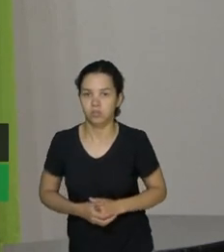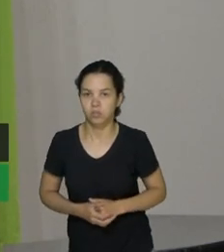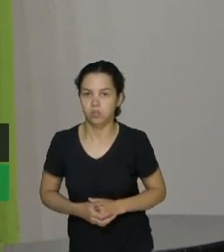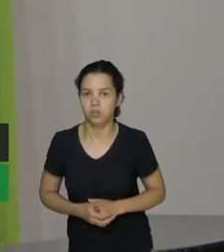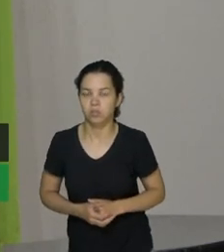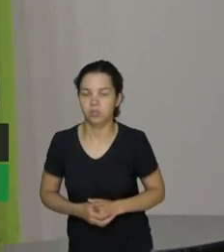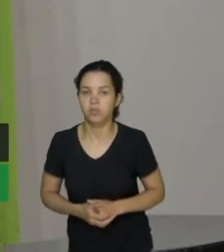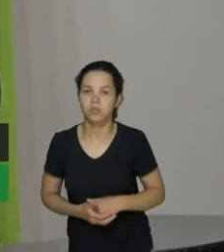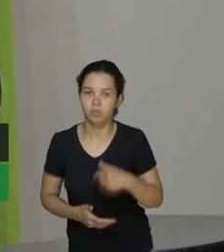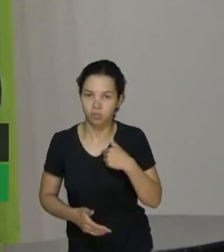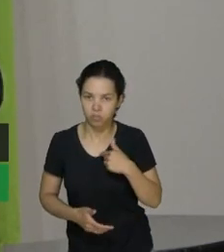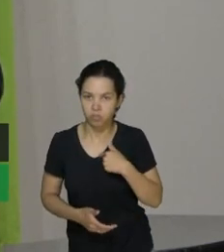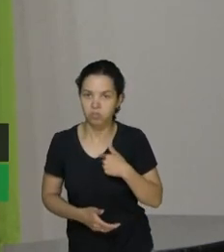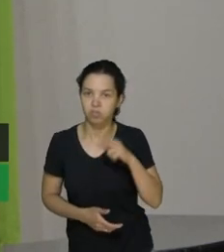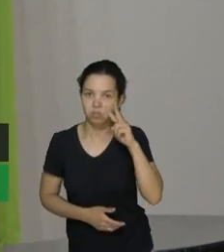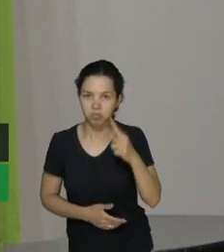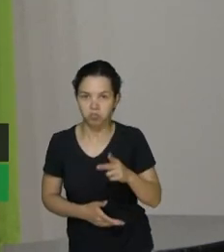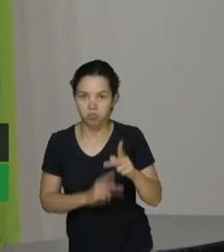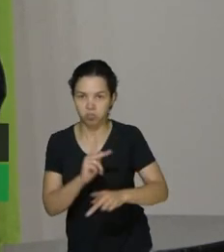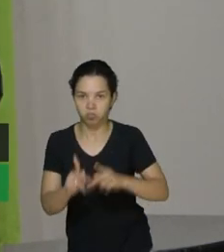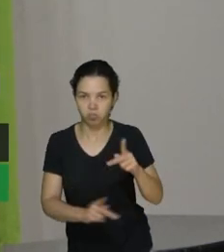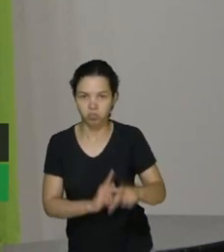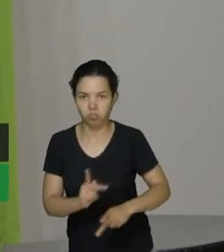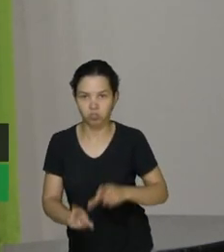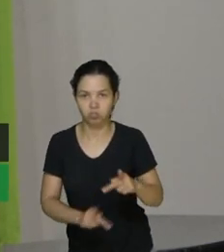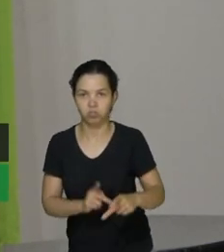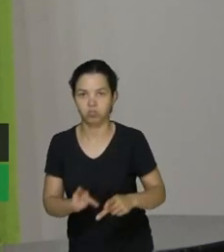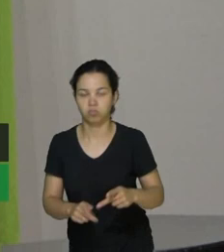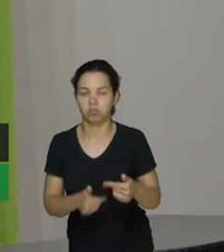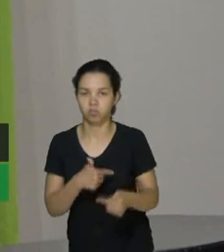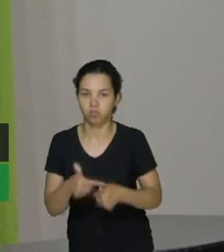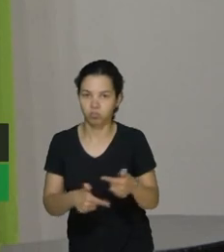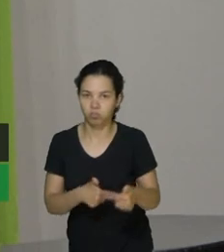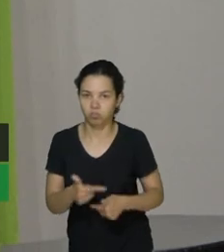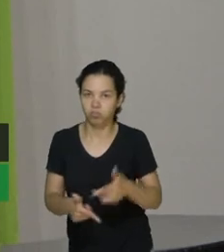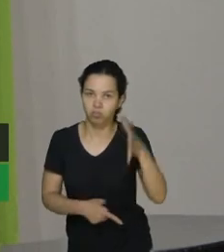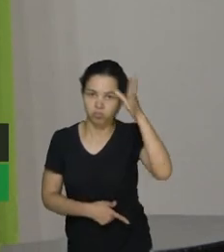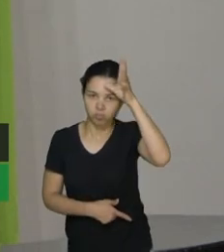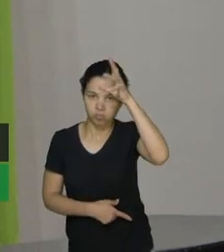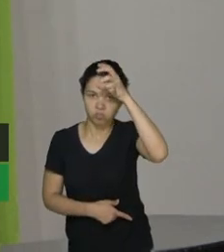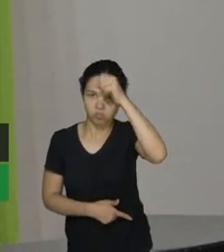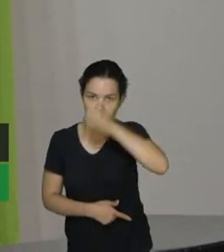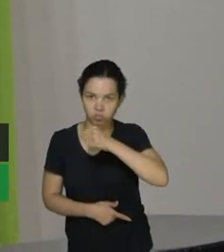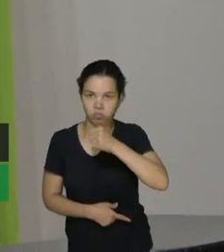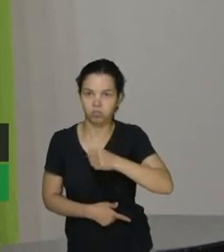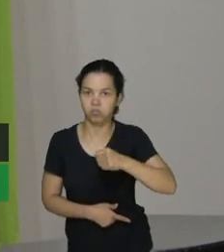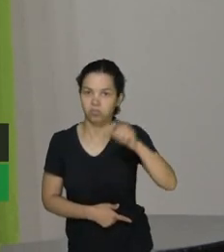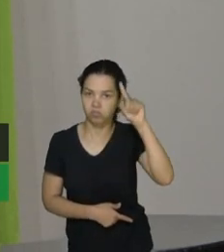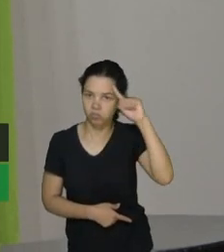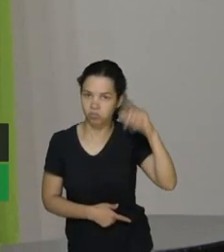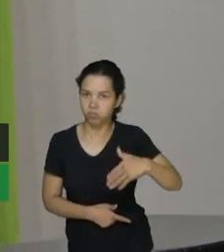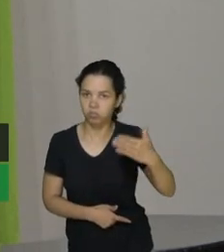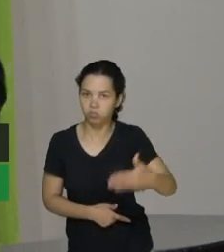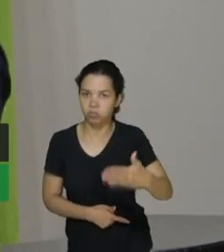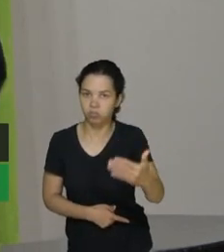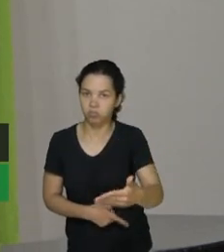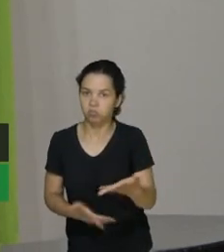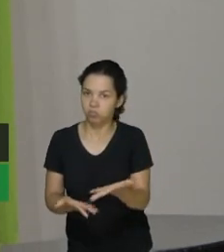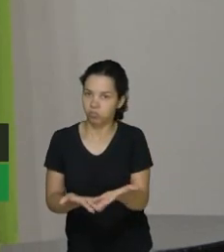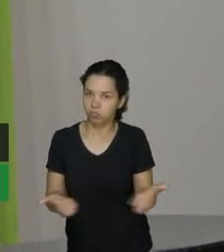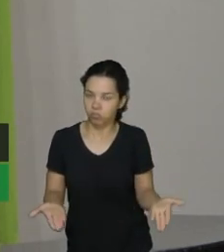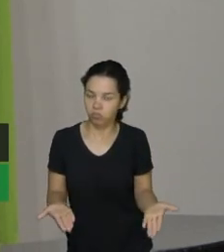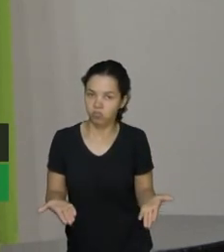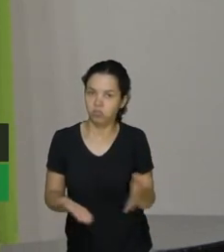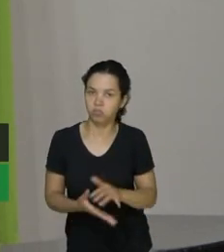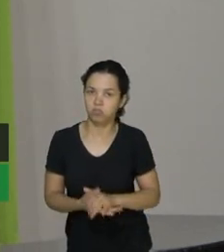o reconhecimento da população, dos agentes políticos. Aprendi e aprendo a cada dia com vossas excelências,